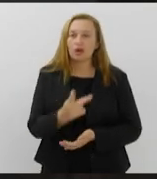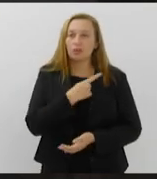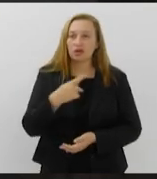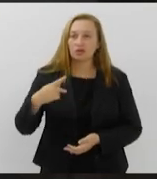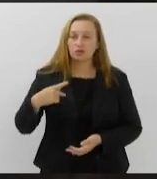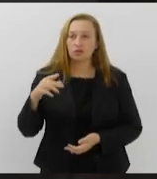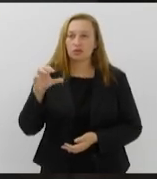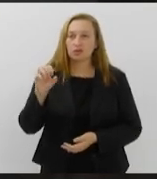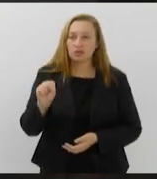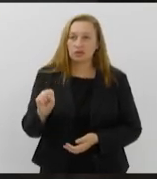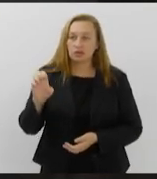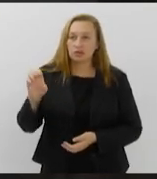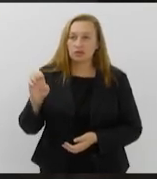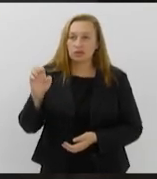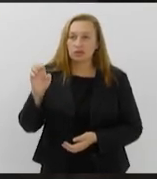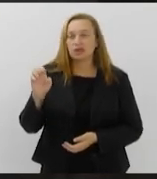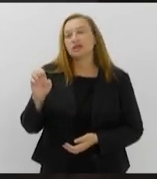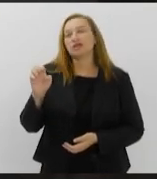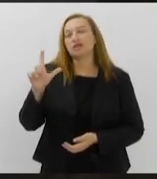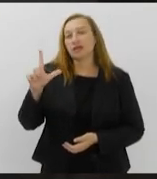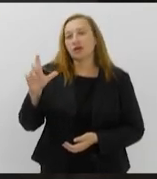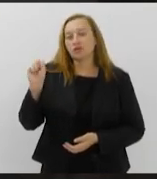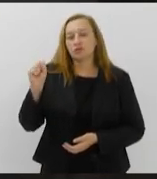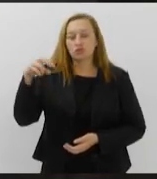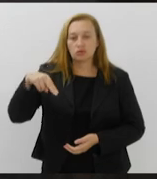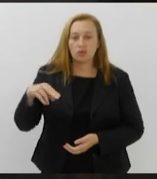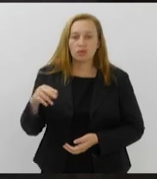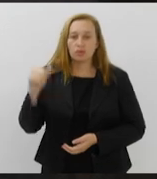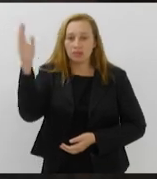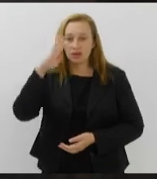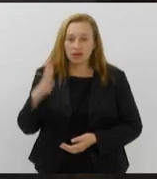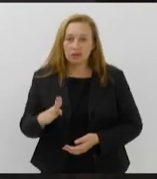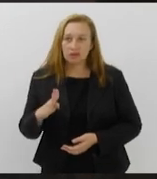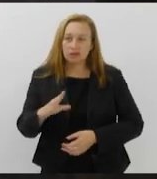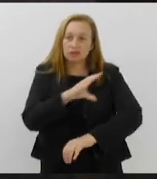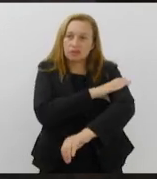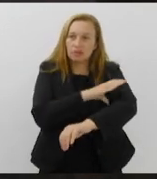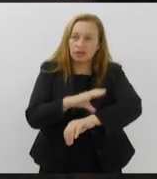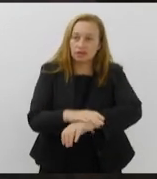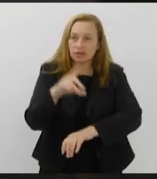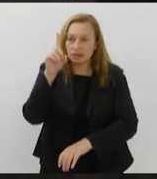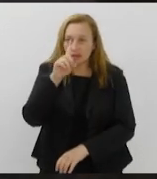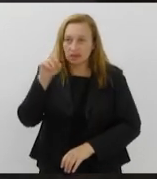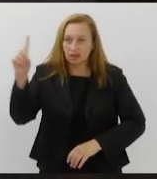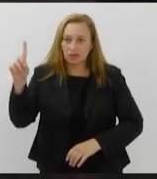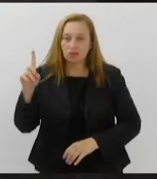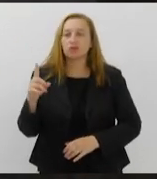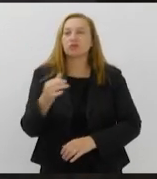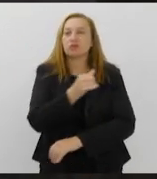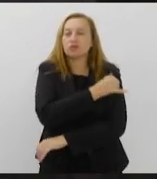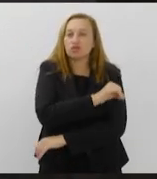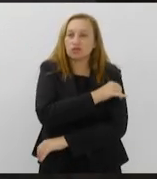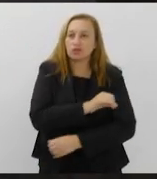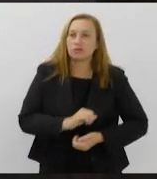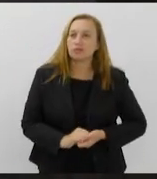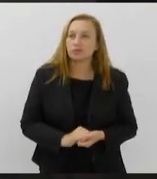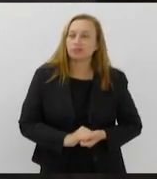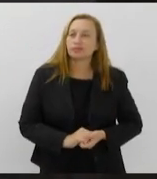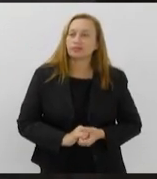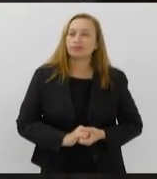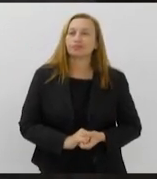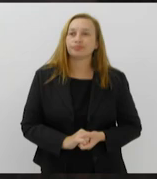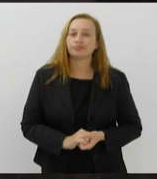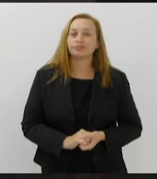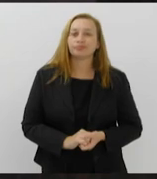Brasil, presidente da Convenção Estadual de Ministros da Assembleia de Deus do Rio de Janeiro, SEMAB-RJ, pendendo